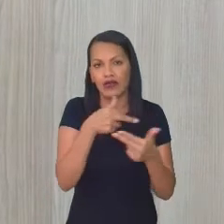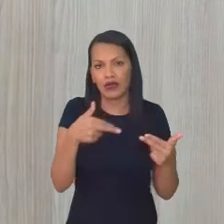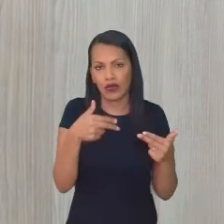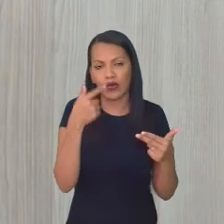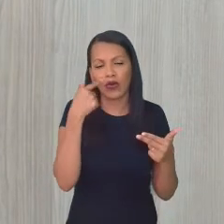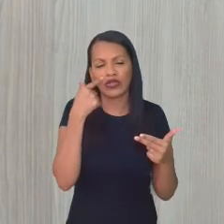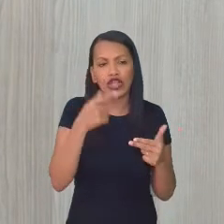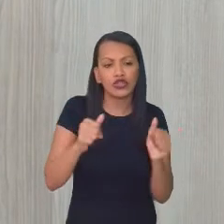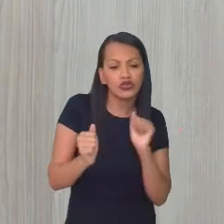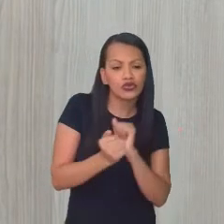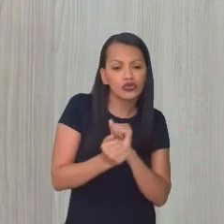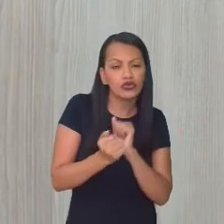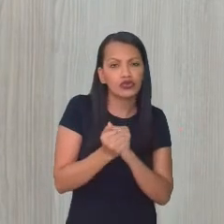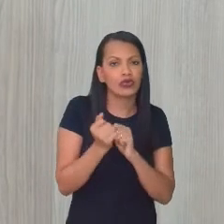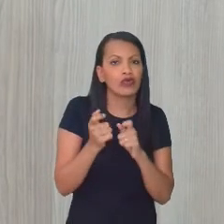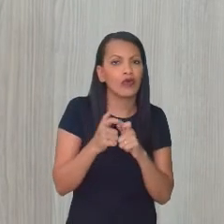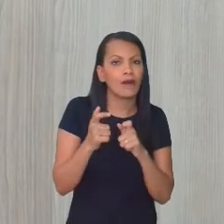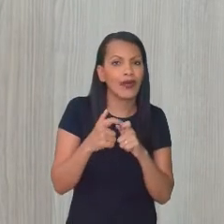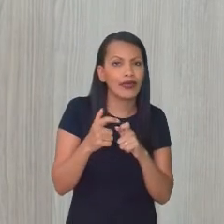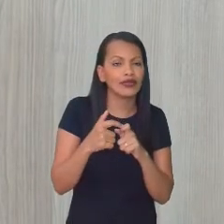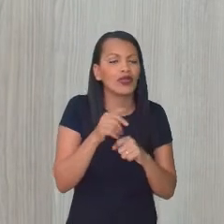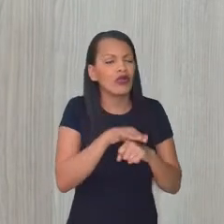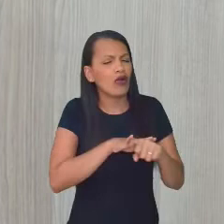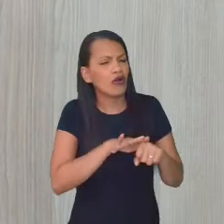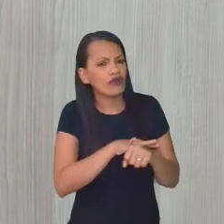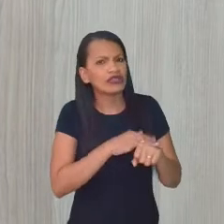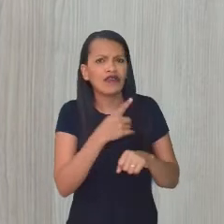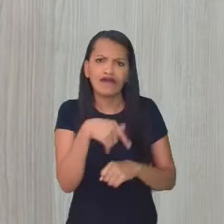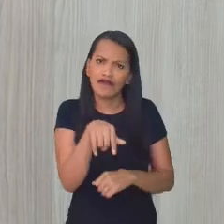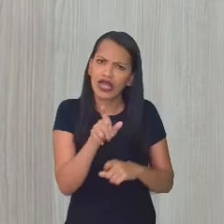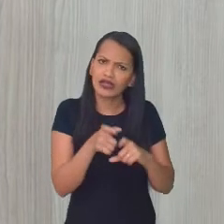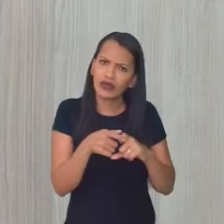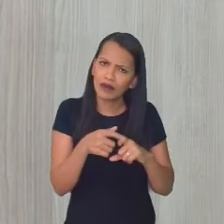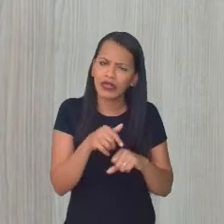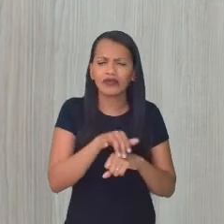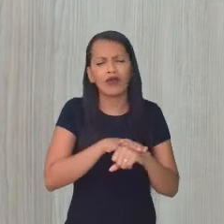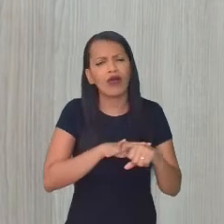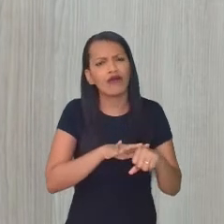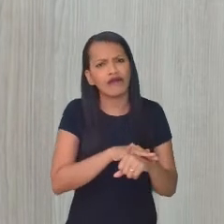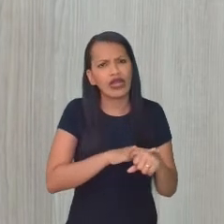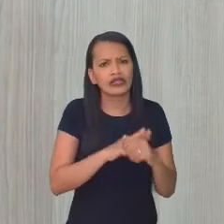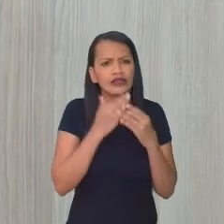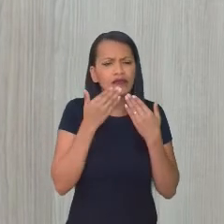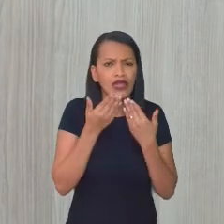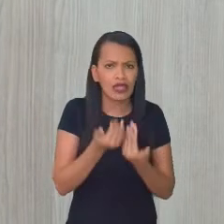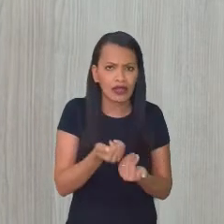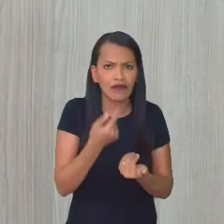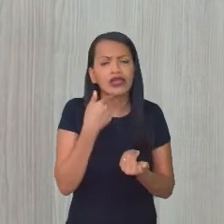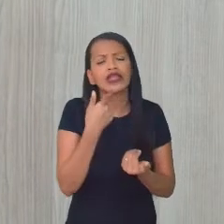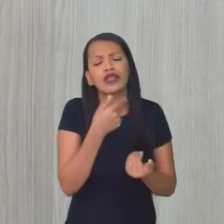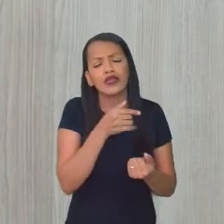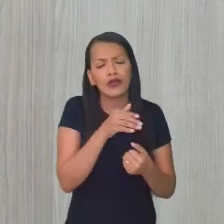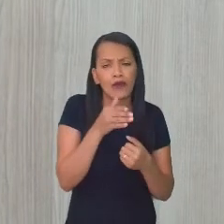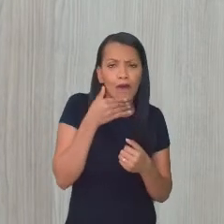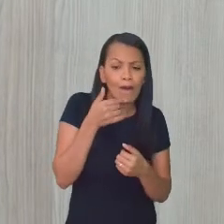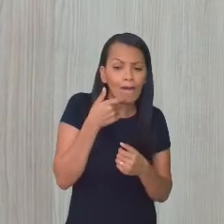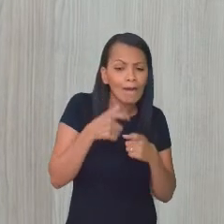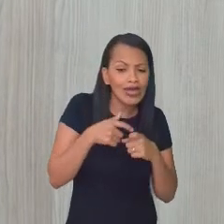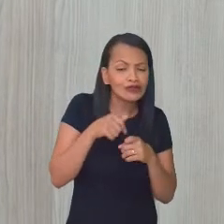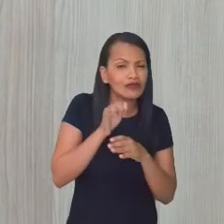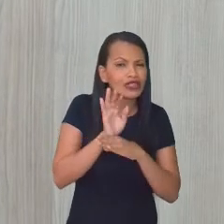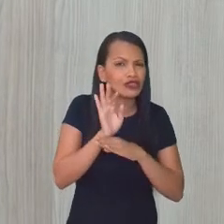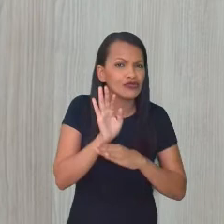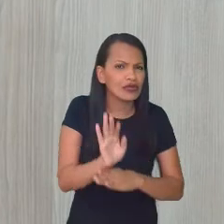a um médico. Não é porque eu achei que ia ser mais. Vai lá, conversa com o seu médico, é verdade, que ele vai dar todas as orientações,